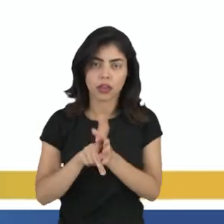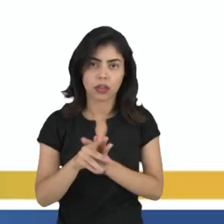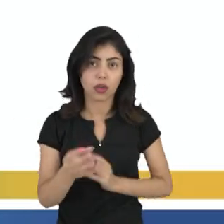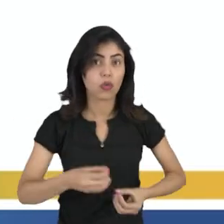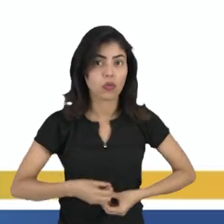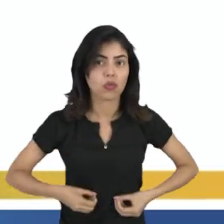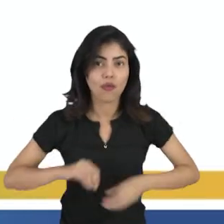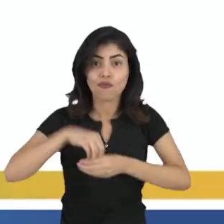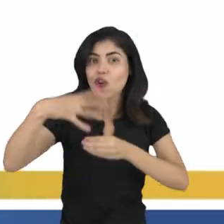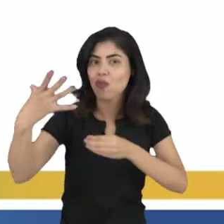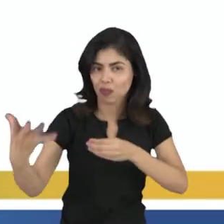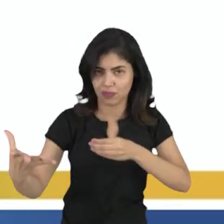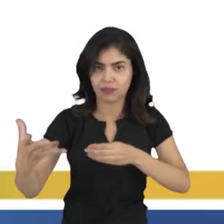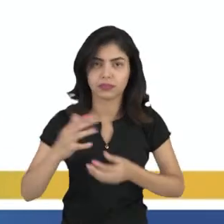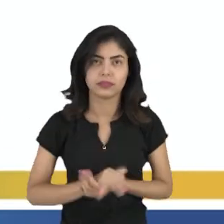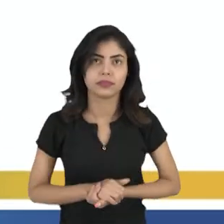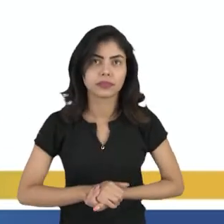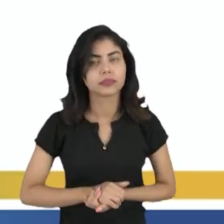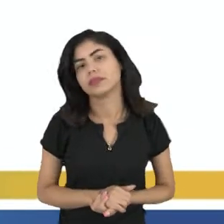órgãos externos.